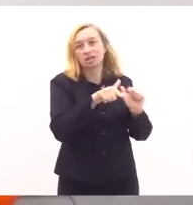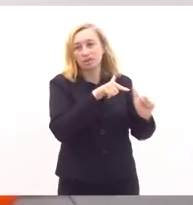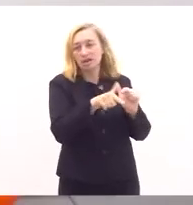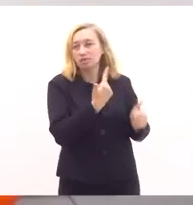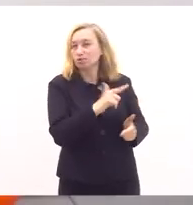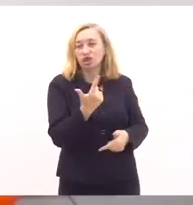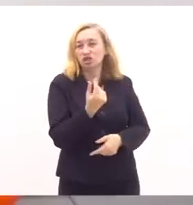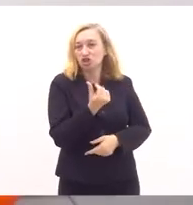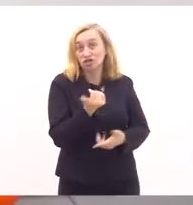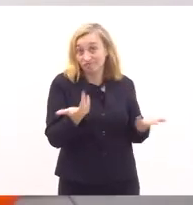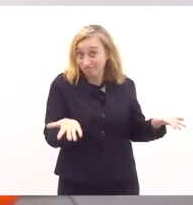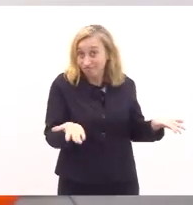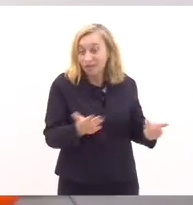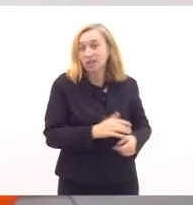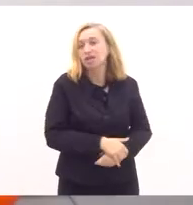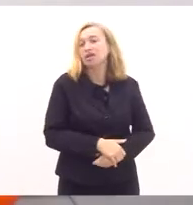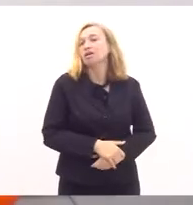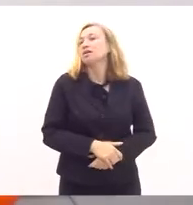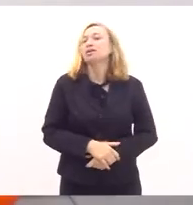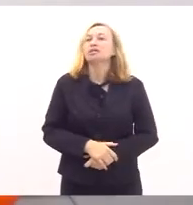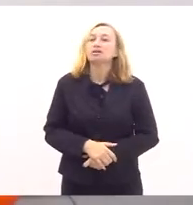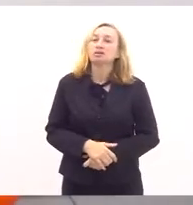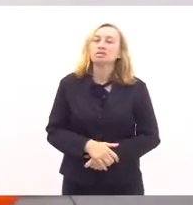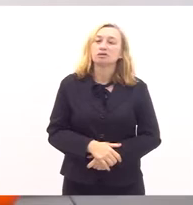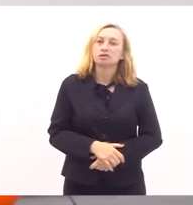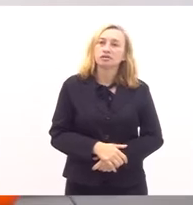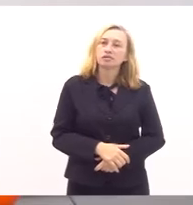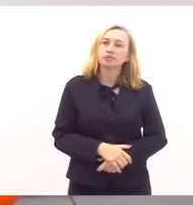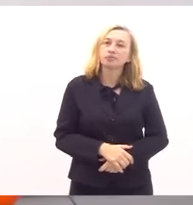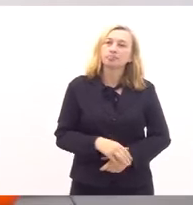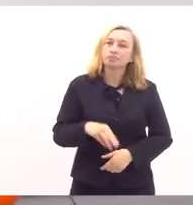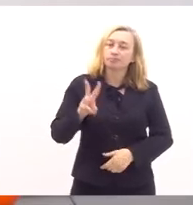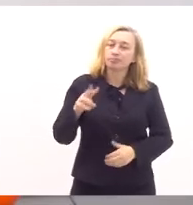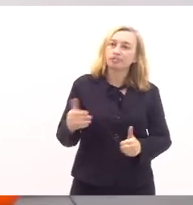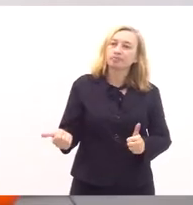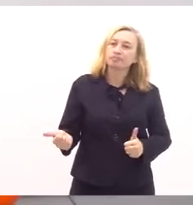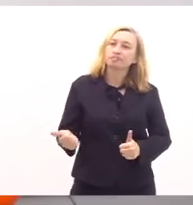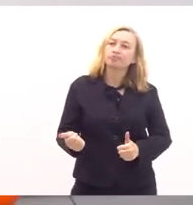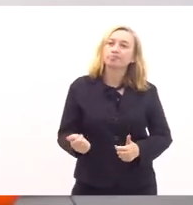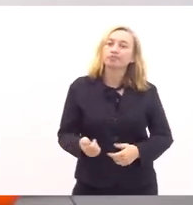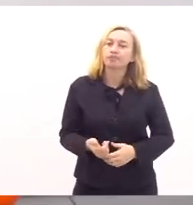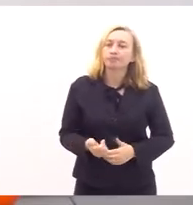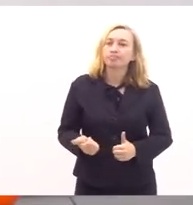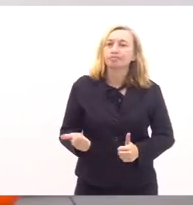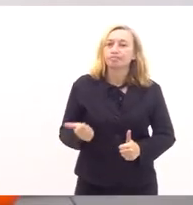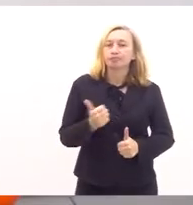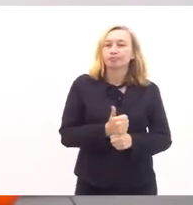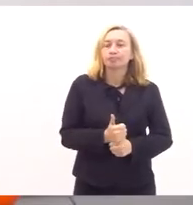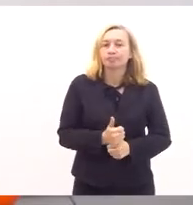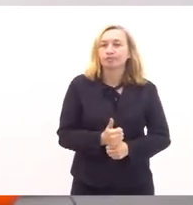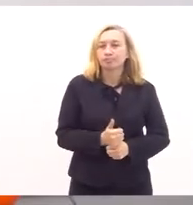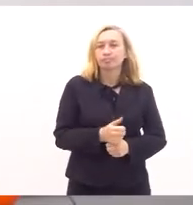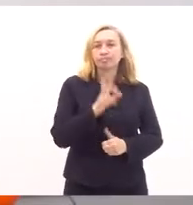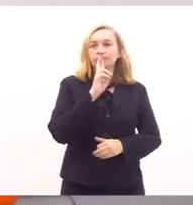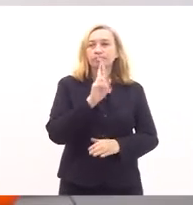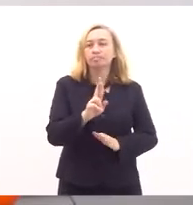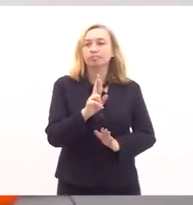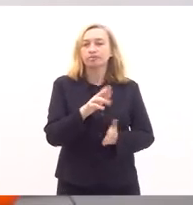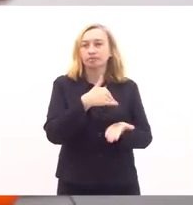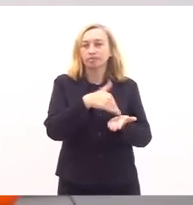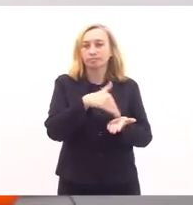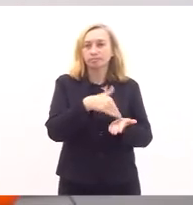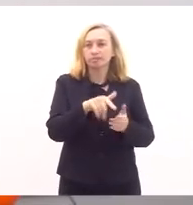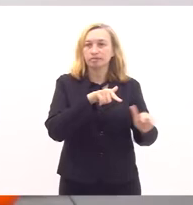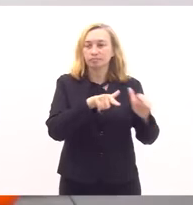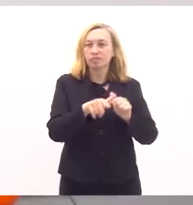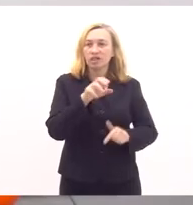tem dinheiro. Então, quem se coloca no lugar de responder pela Secretaria de Trabalho, né, o